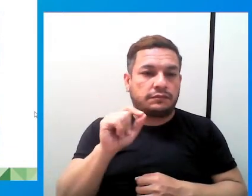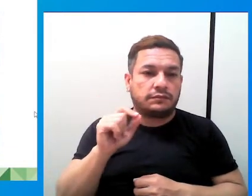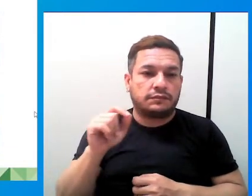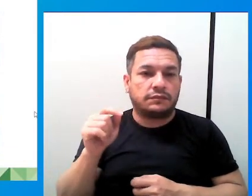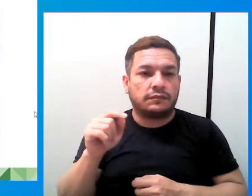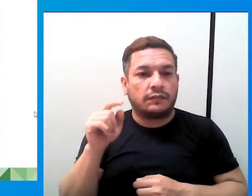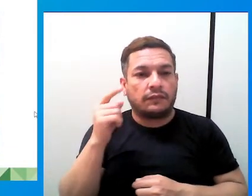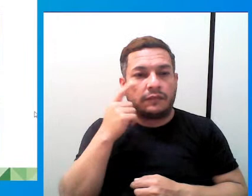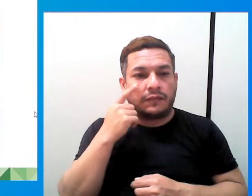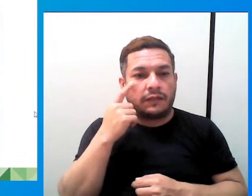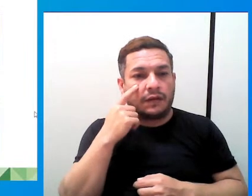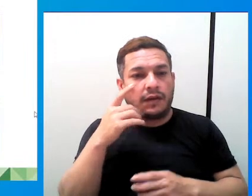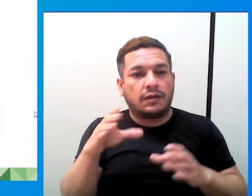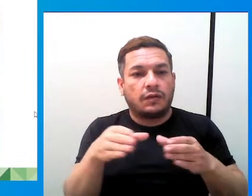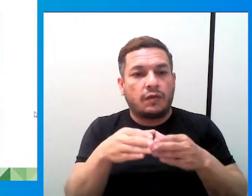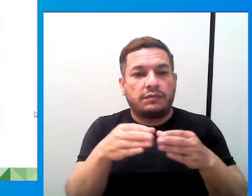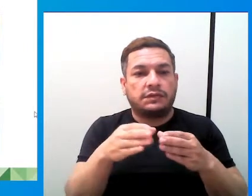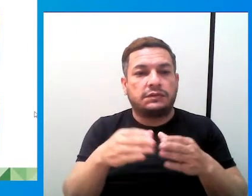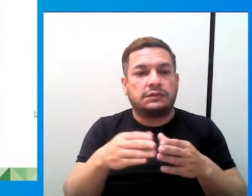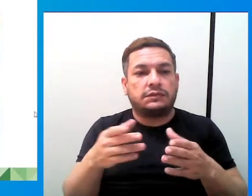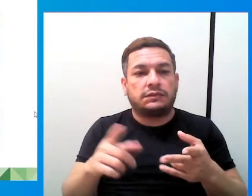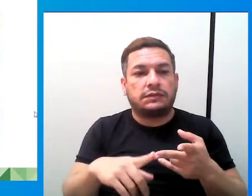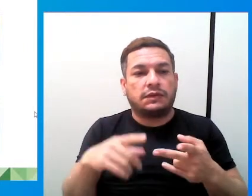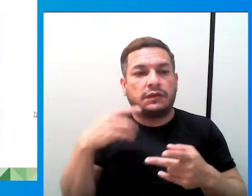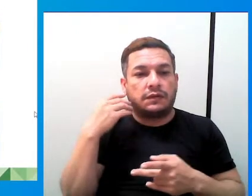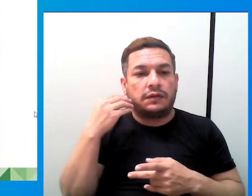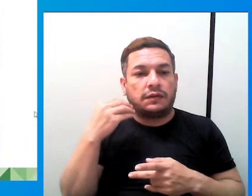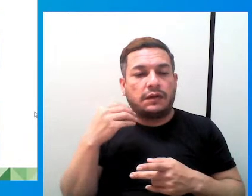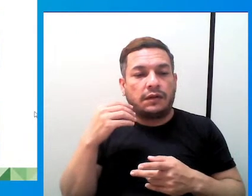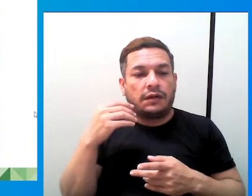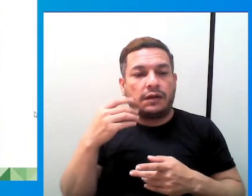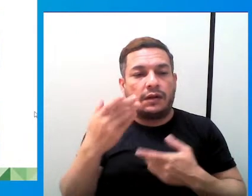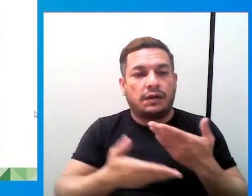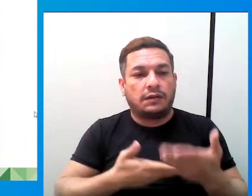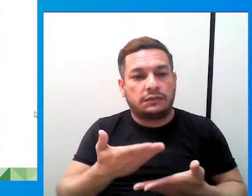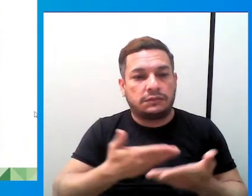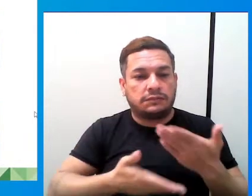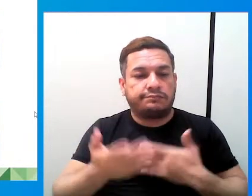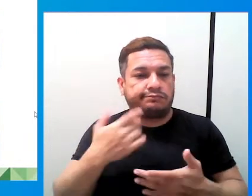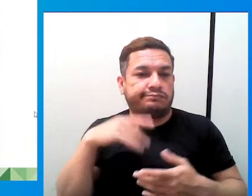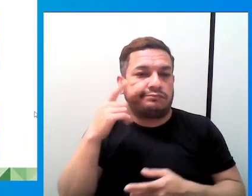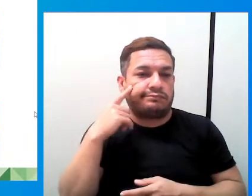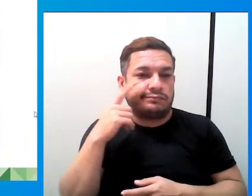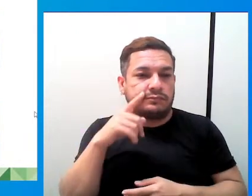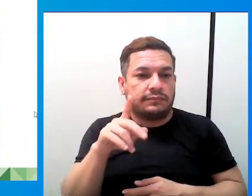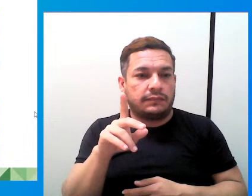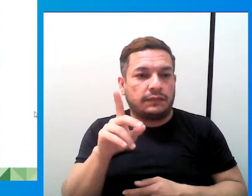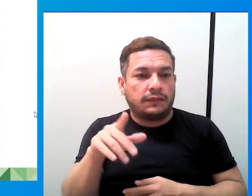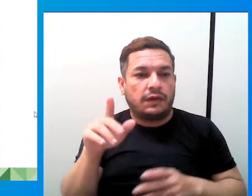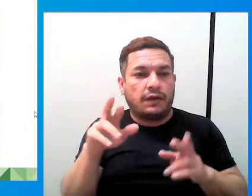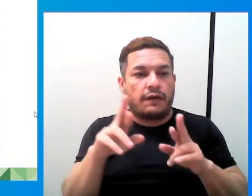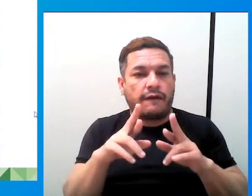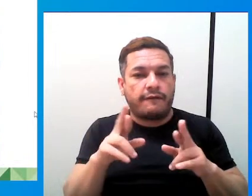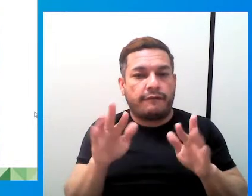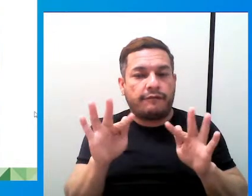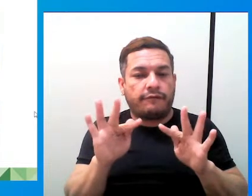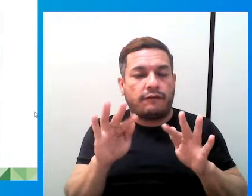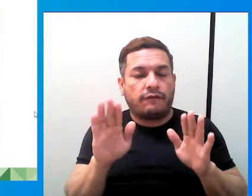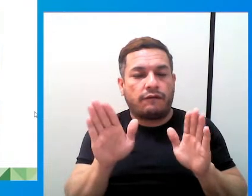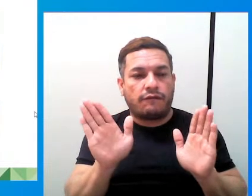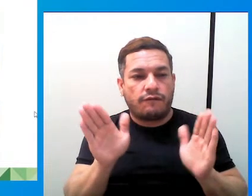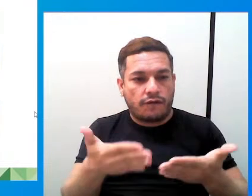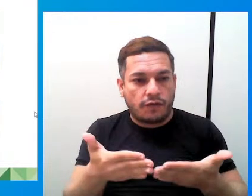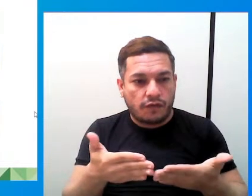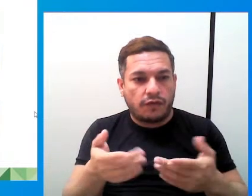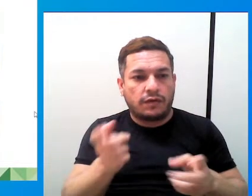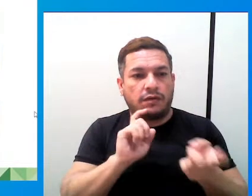da comissão, intercâmbio com as instituições, a sensibilização da comunidade, reuniões e fóruns, e aí culmina